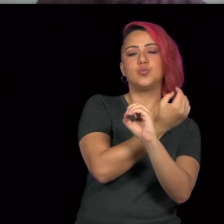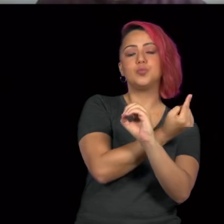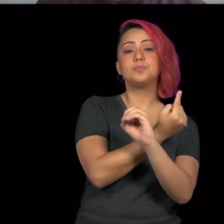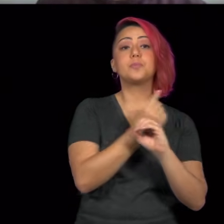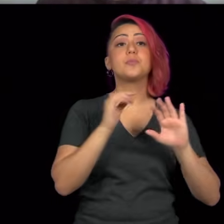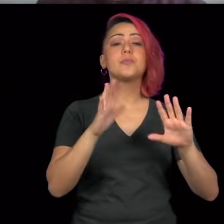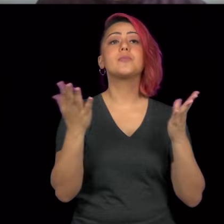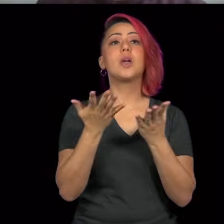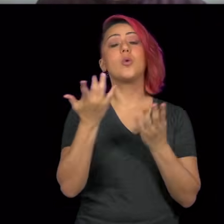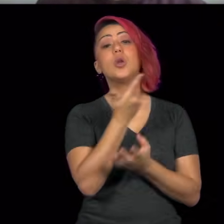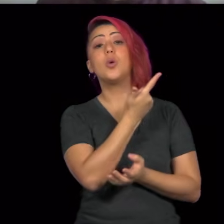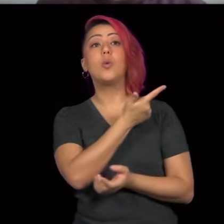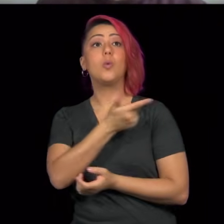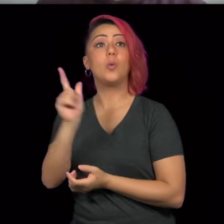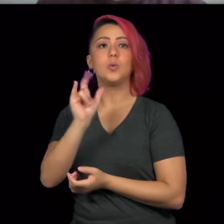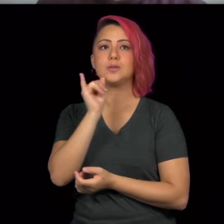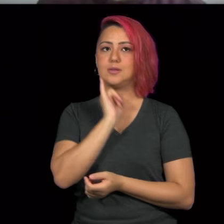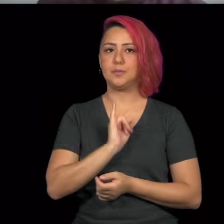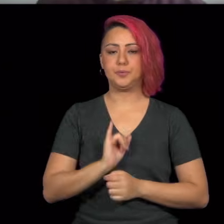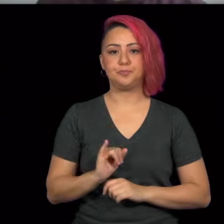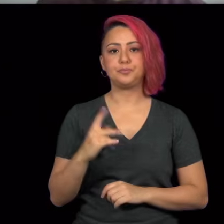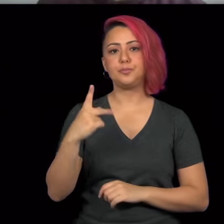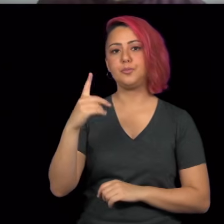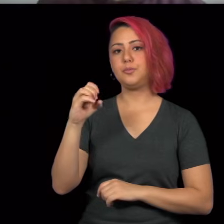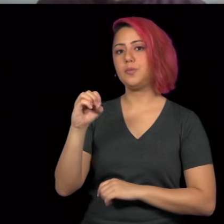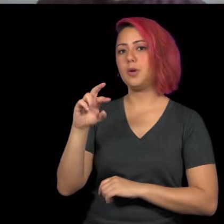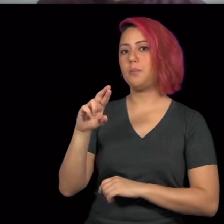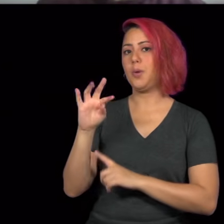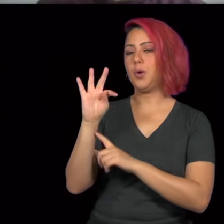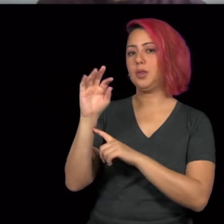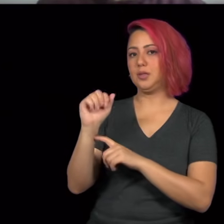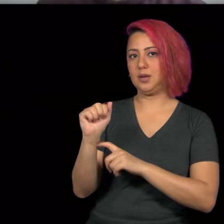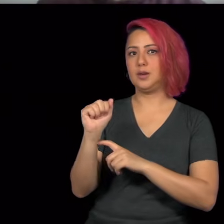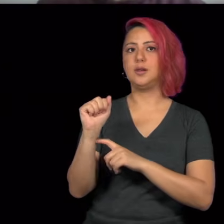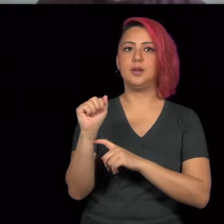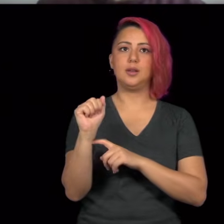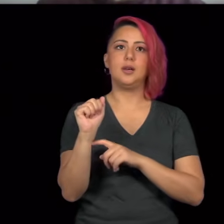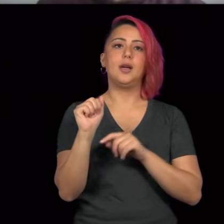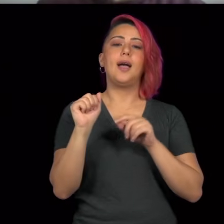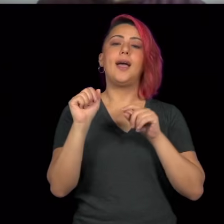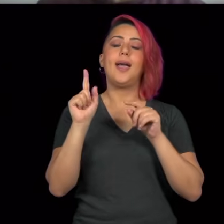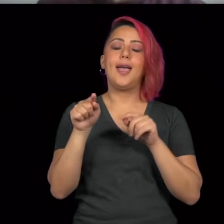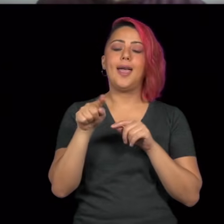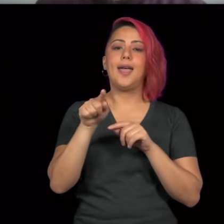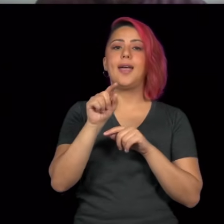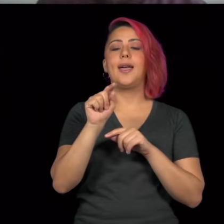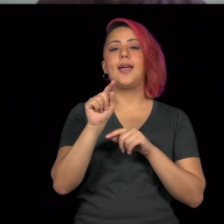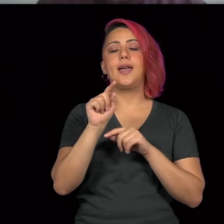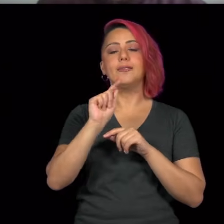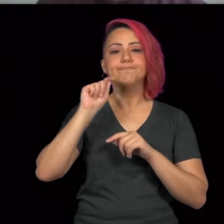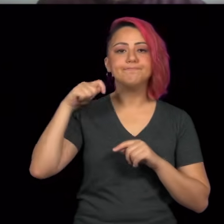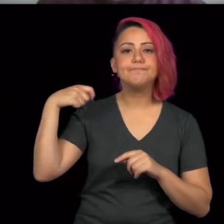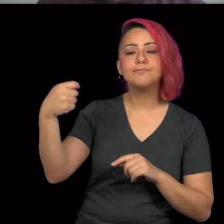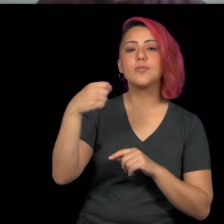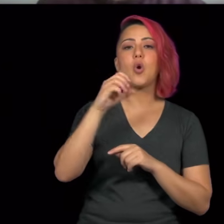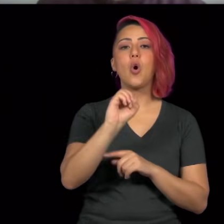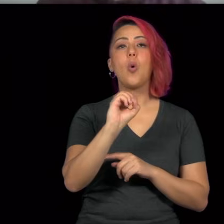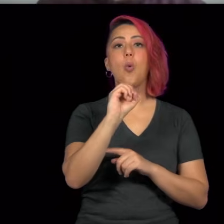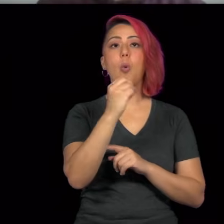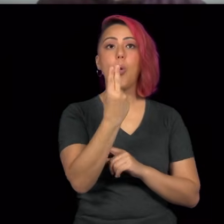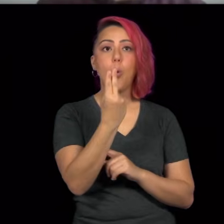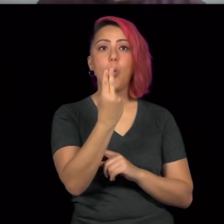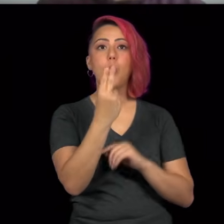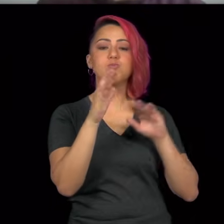uma outra porta lógica, que seria o ou exclusivo, XOR, onde, nesse caso, é